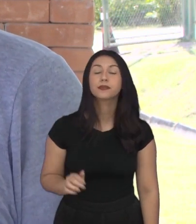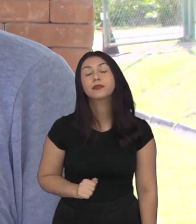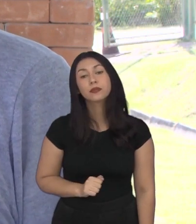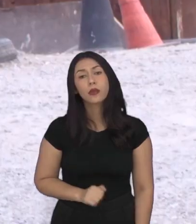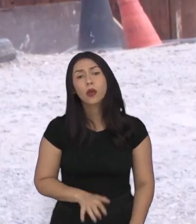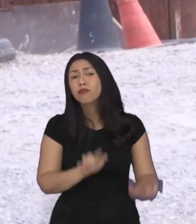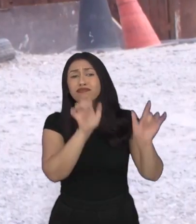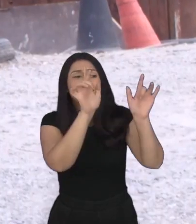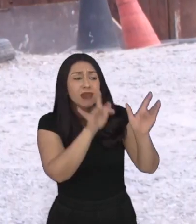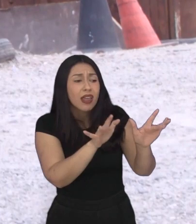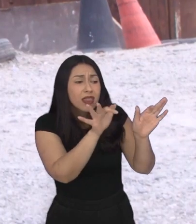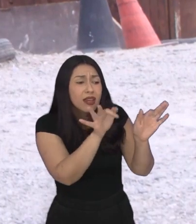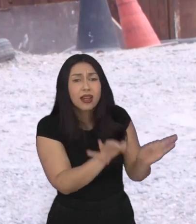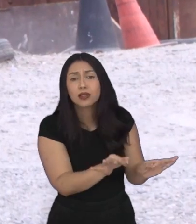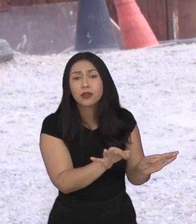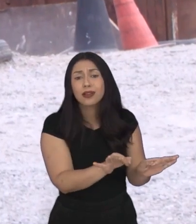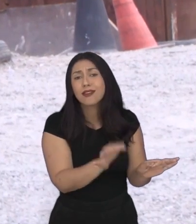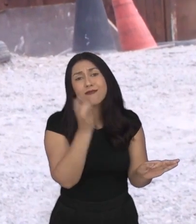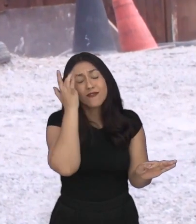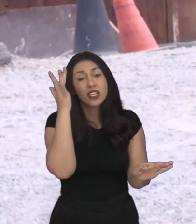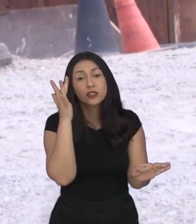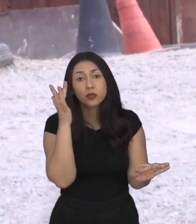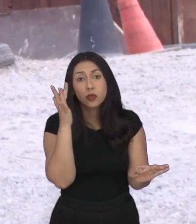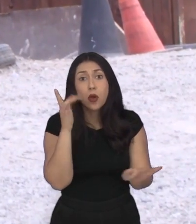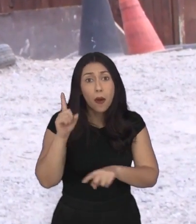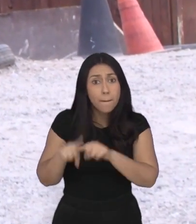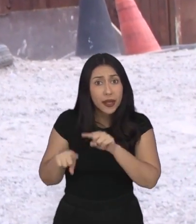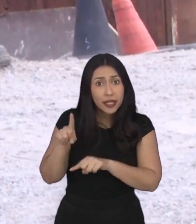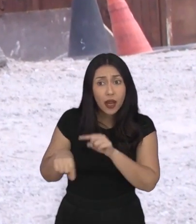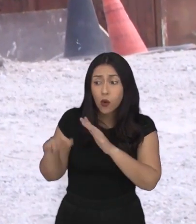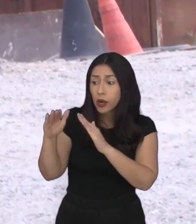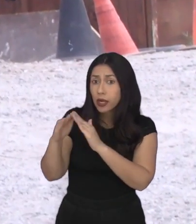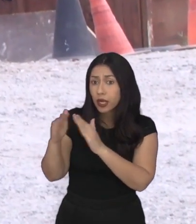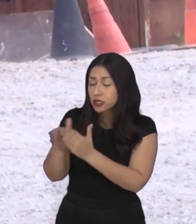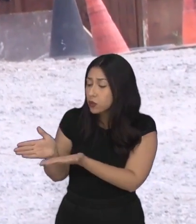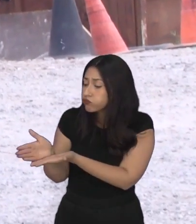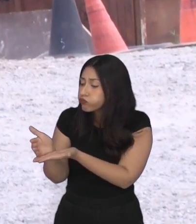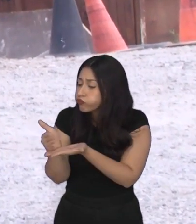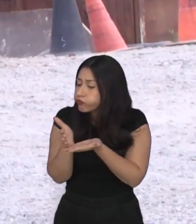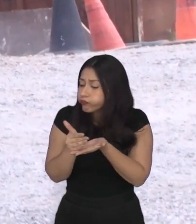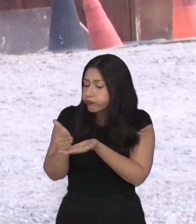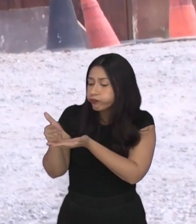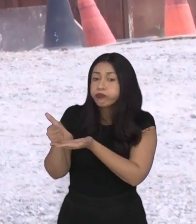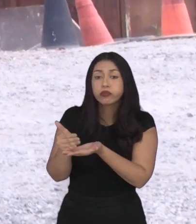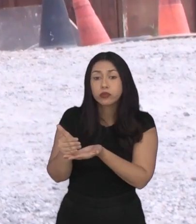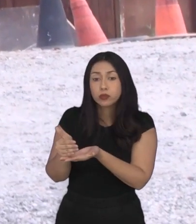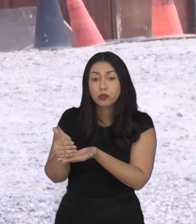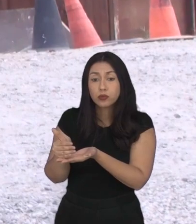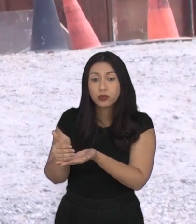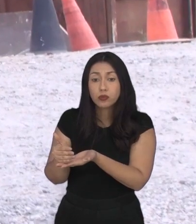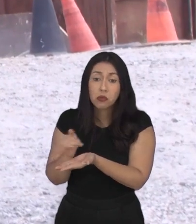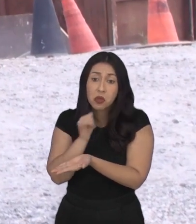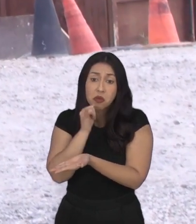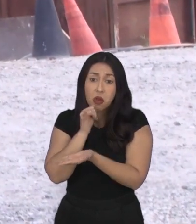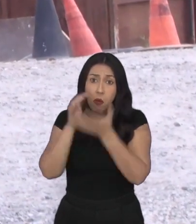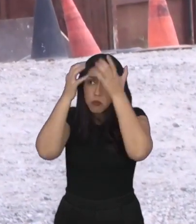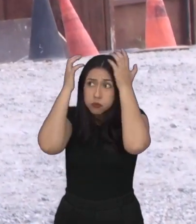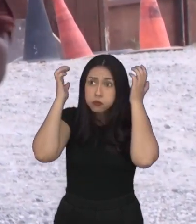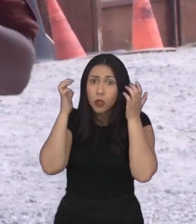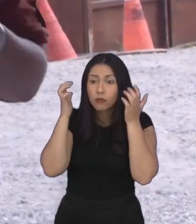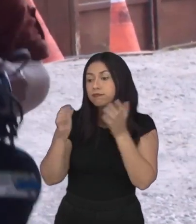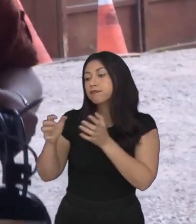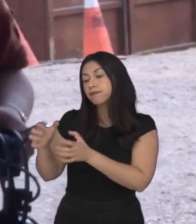hemograma. Aí no hemograma foi constatado que era a leucemia. No Brasil, 11.000 pacientes